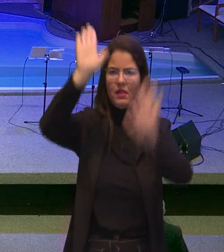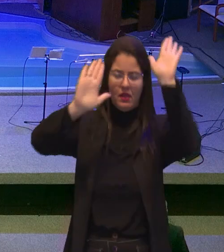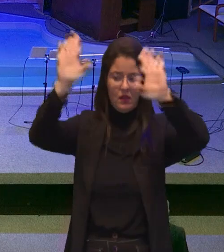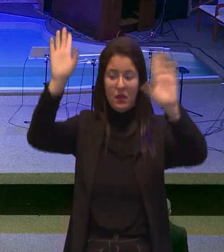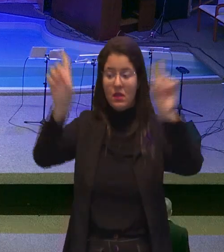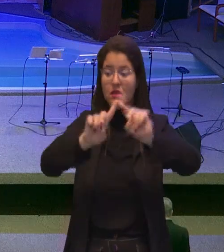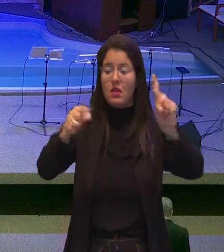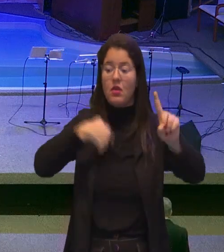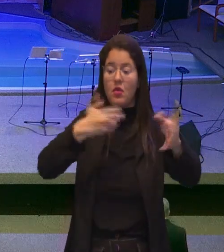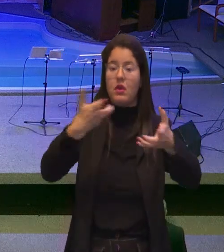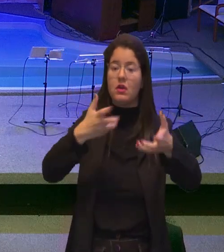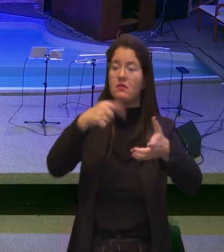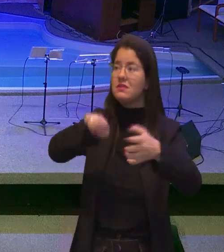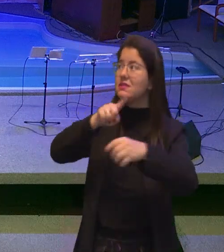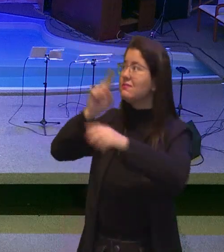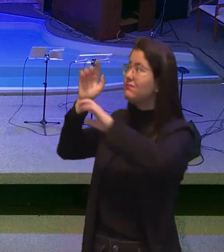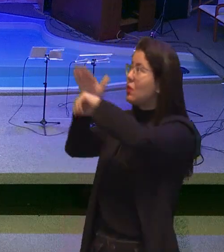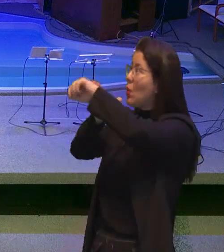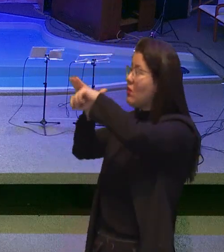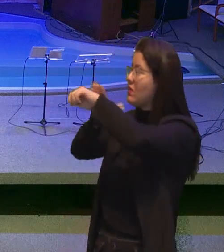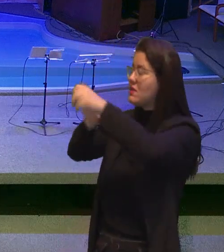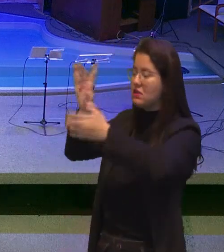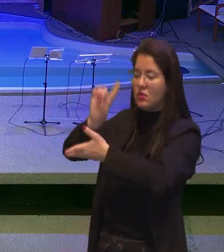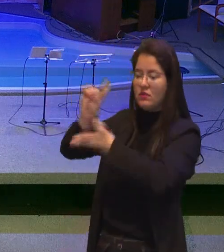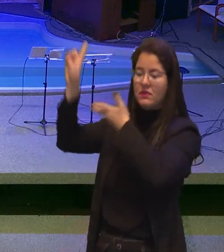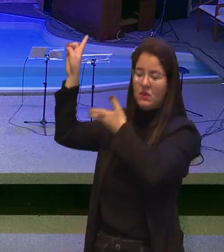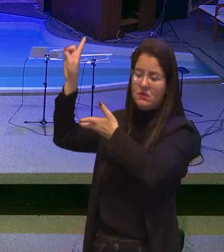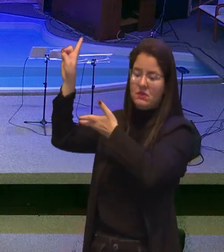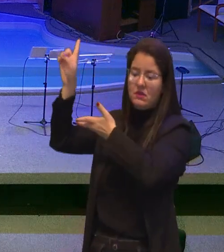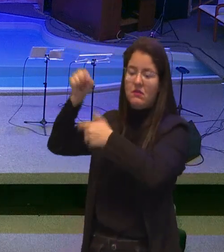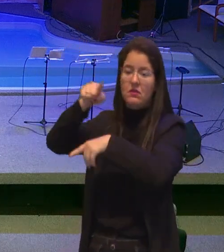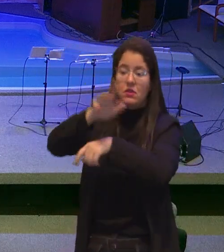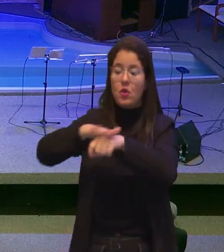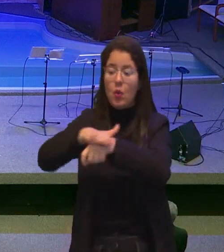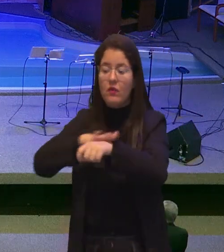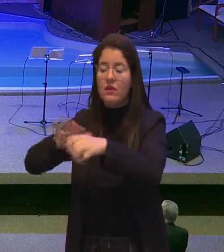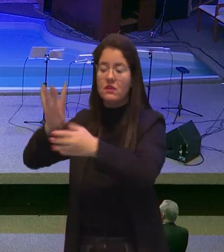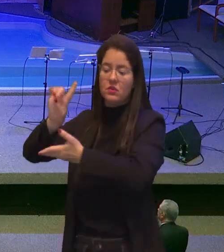que você falasse isso com Deus. Que você falasse isso com Deus.